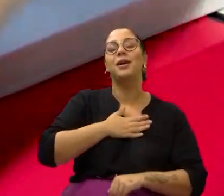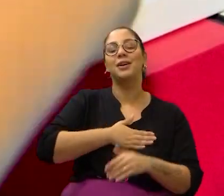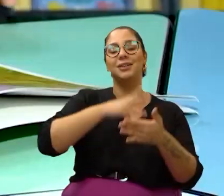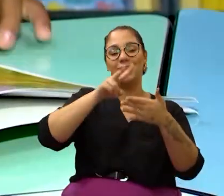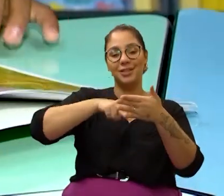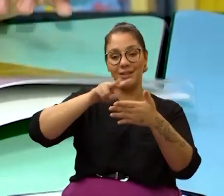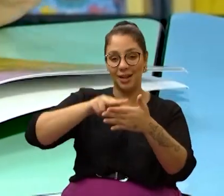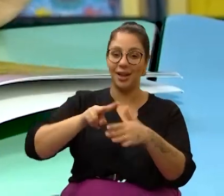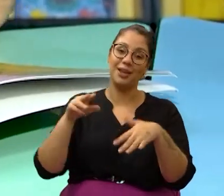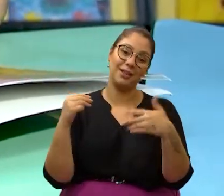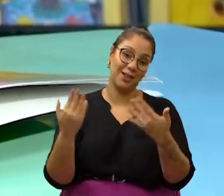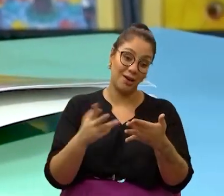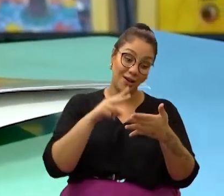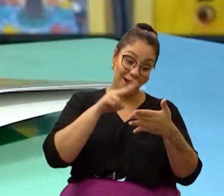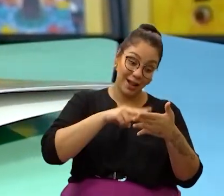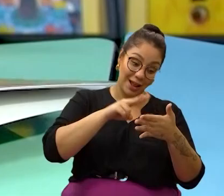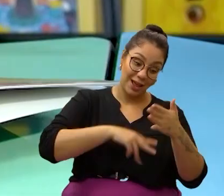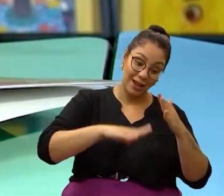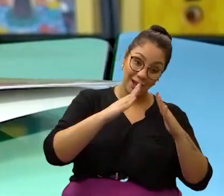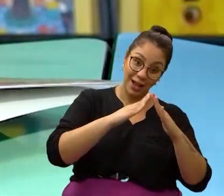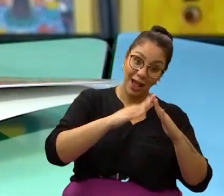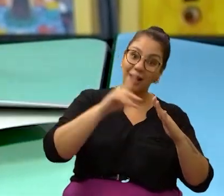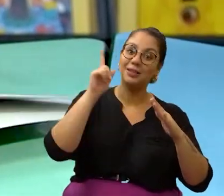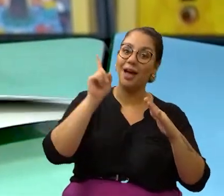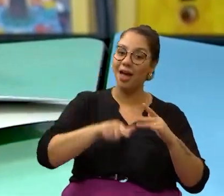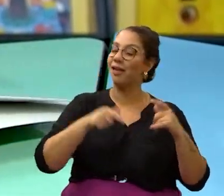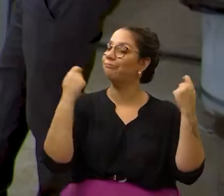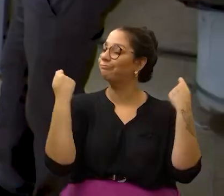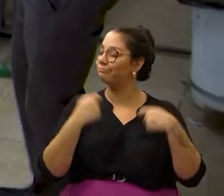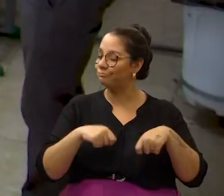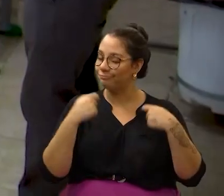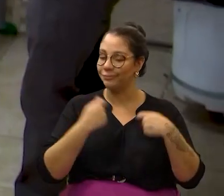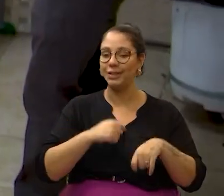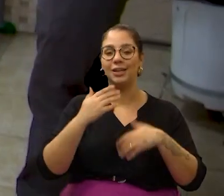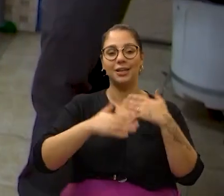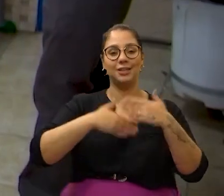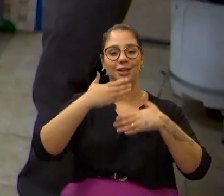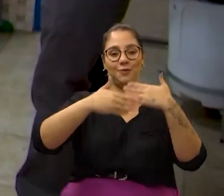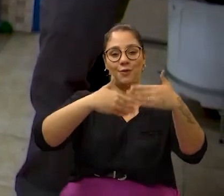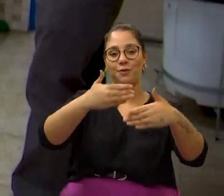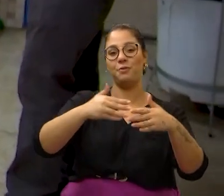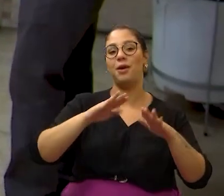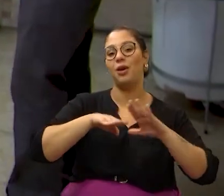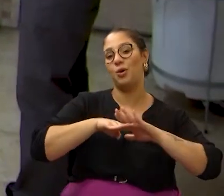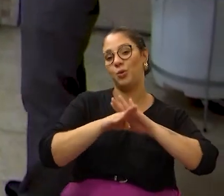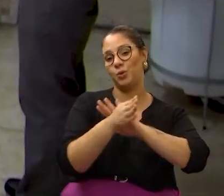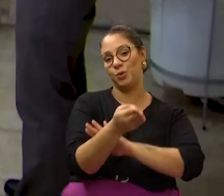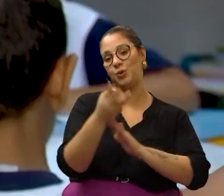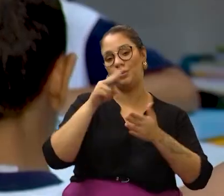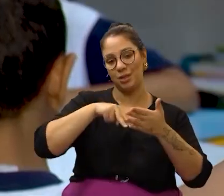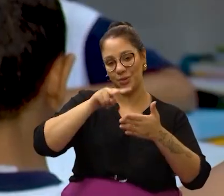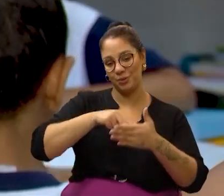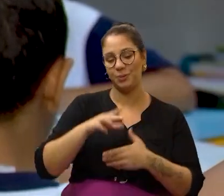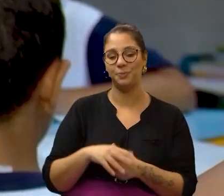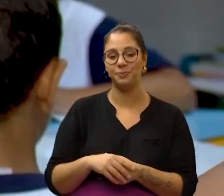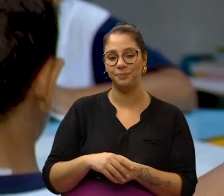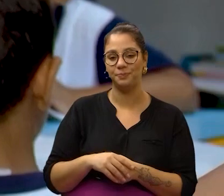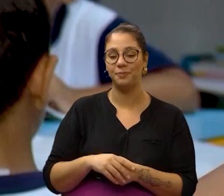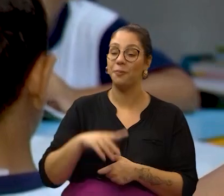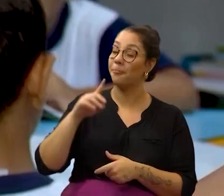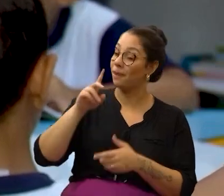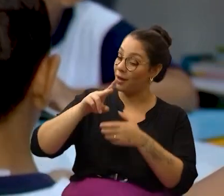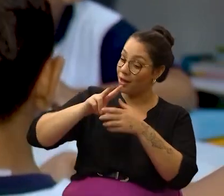ler. Portanto, ler em casa é essencial para o desenvolvimento do hábito de leitura. Essa autonomia